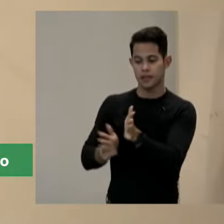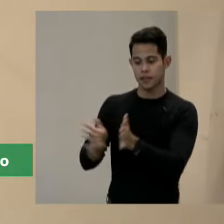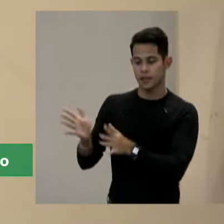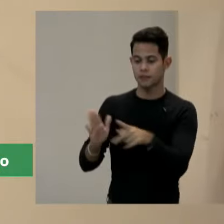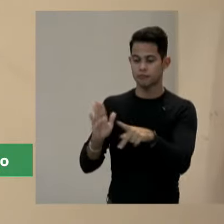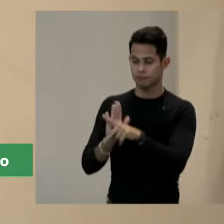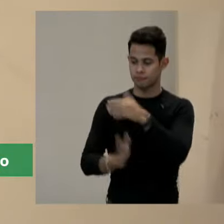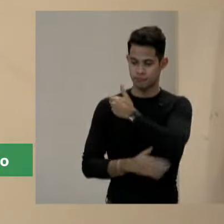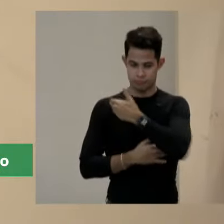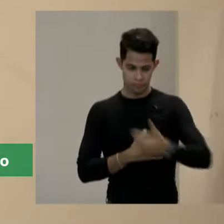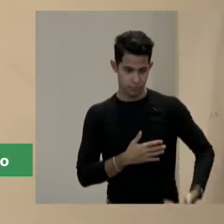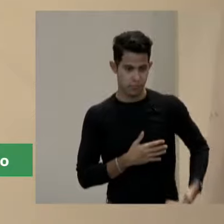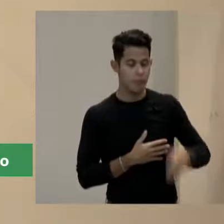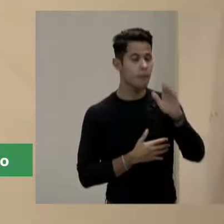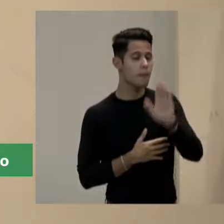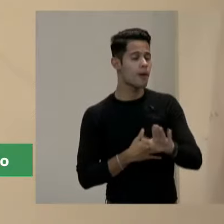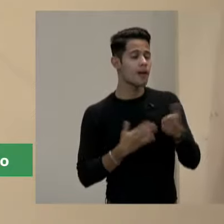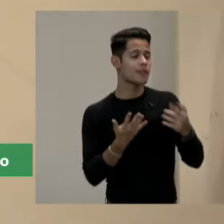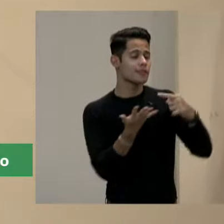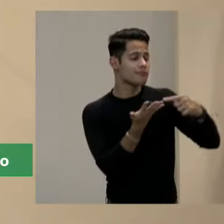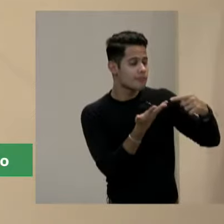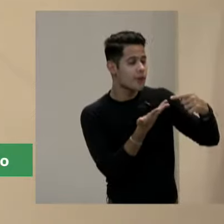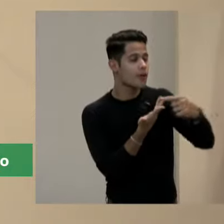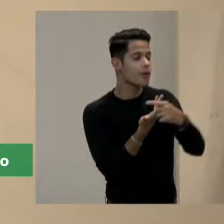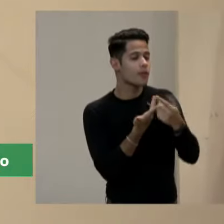Estado. E onde estão